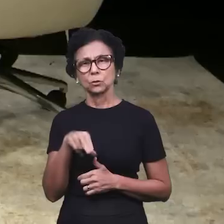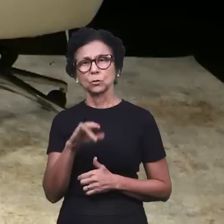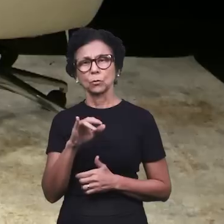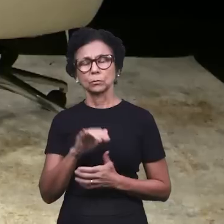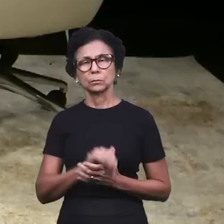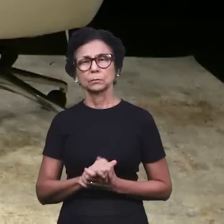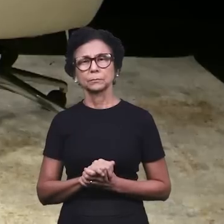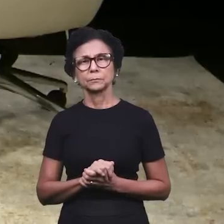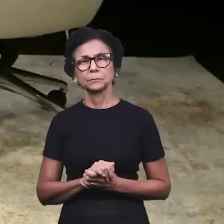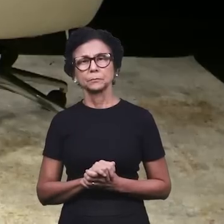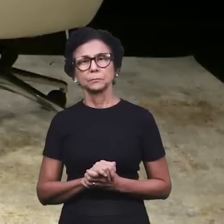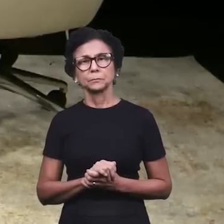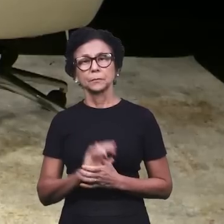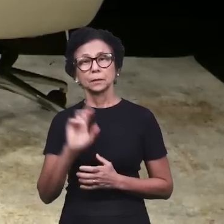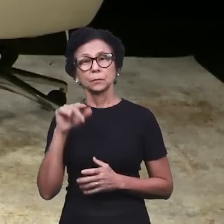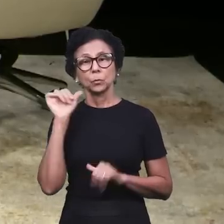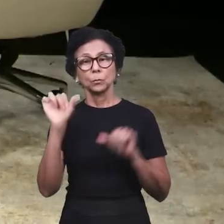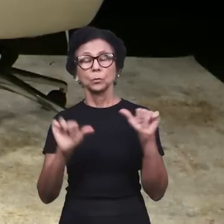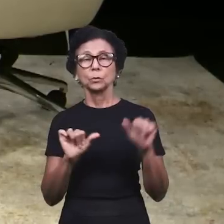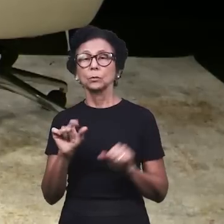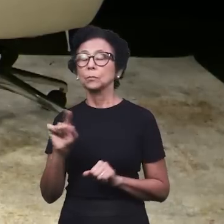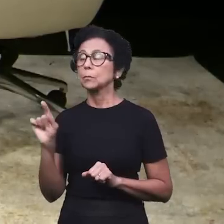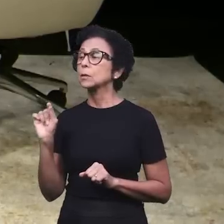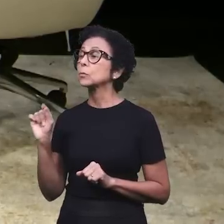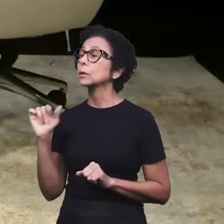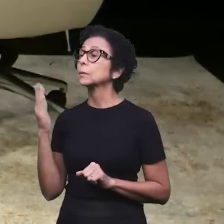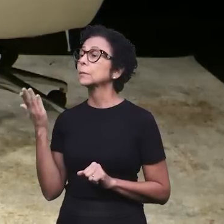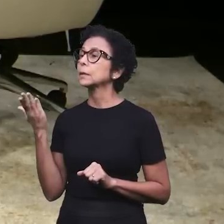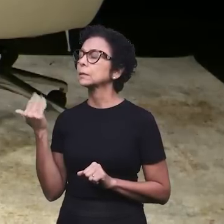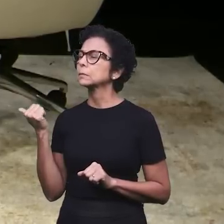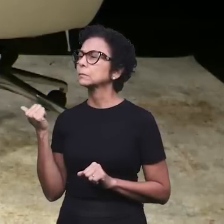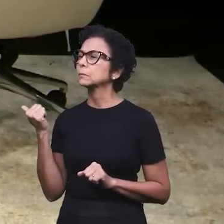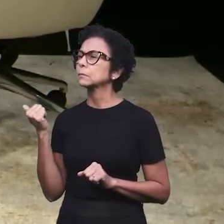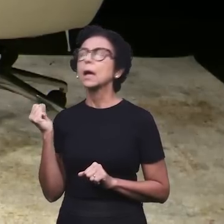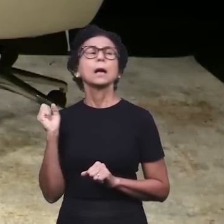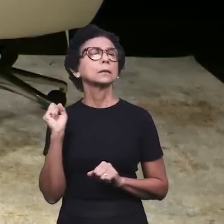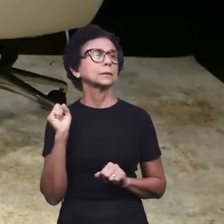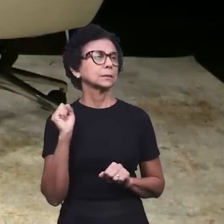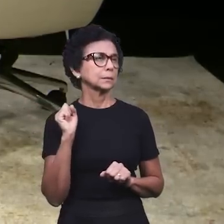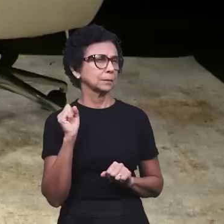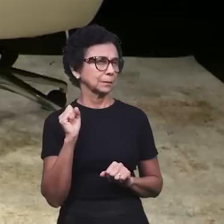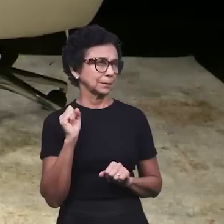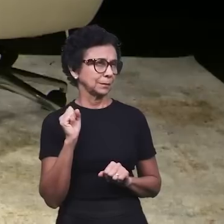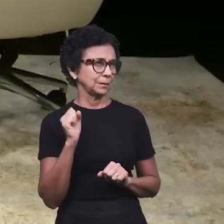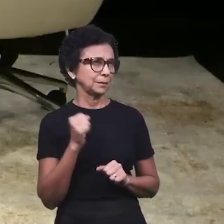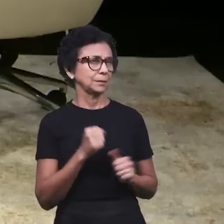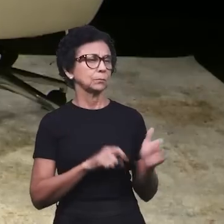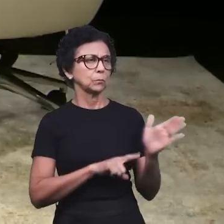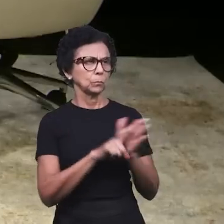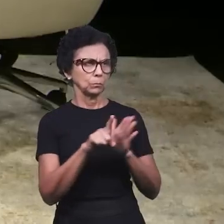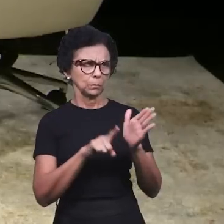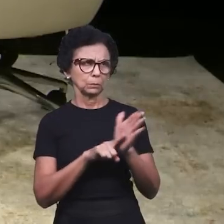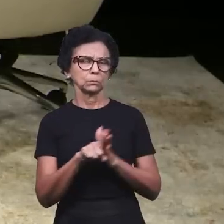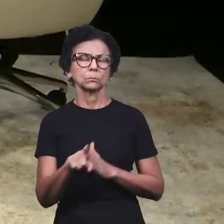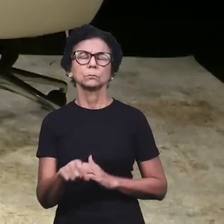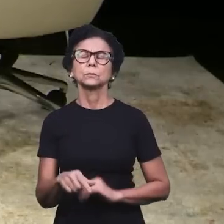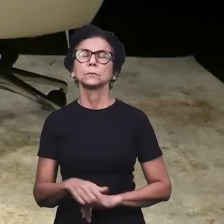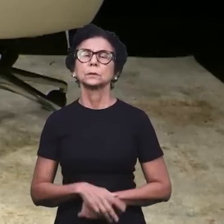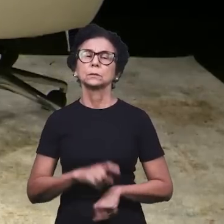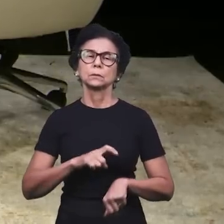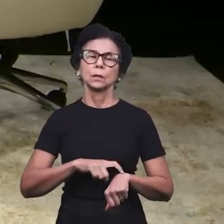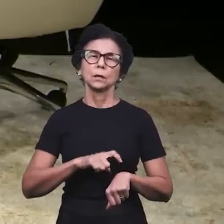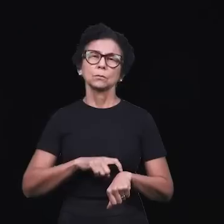Mais alguma coisa que você... Não, sim, temos muitas perguntas, nosso tempo ainda está, né,